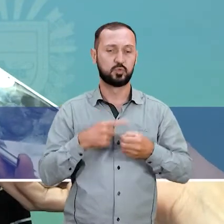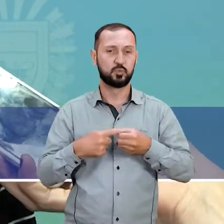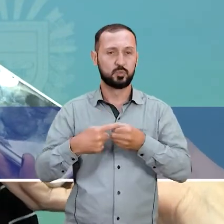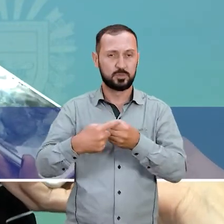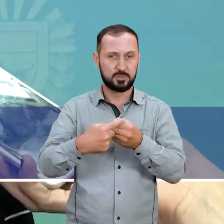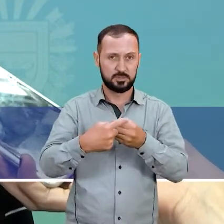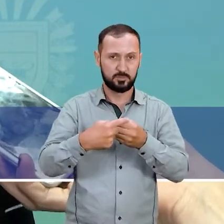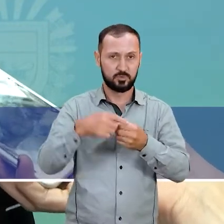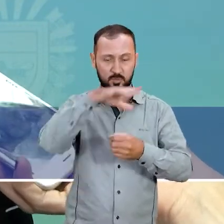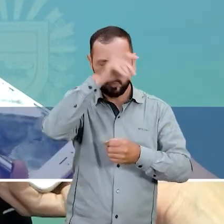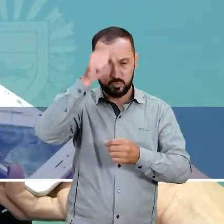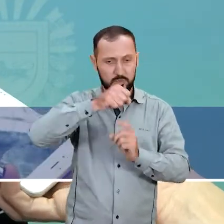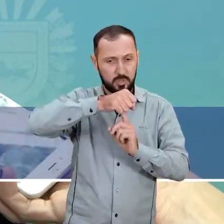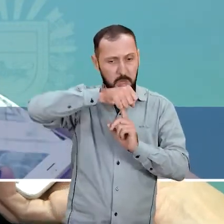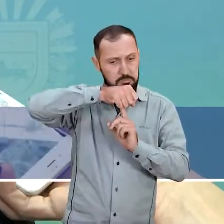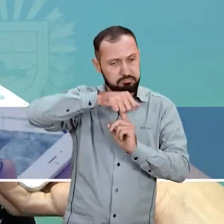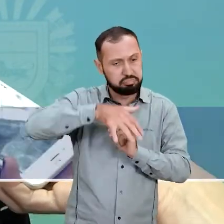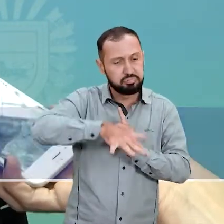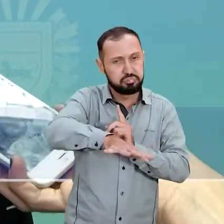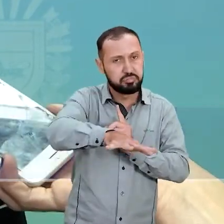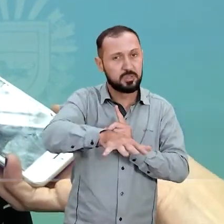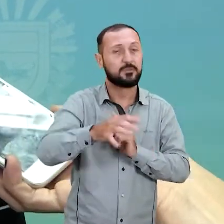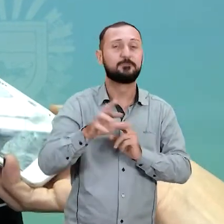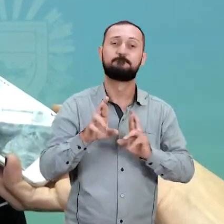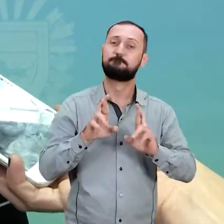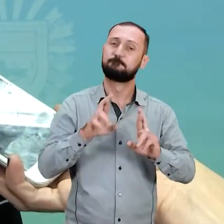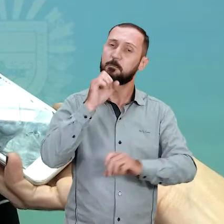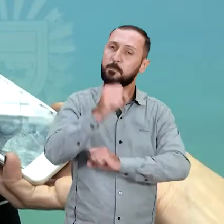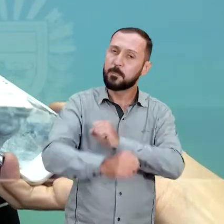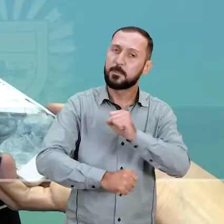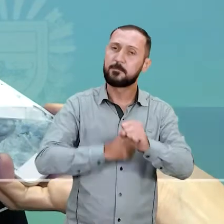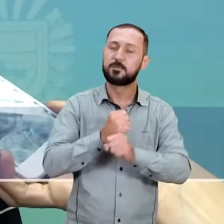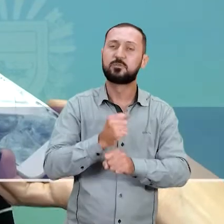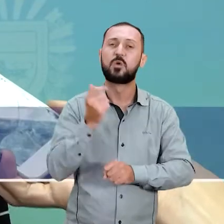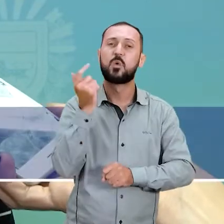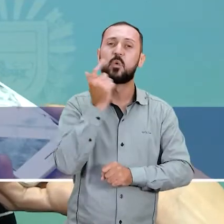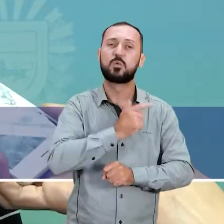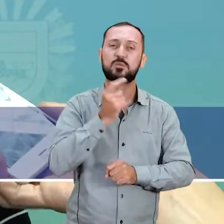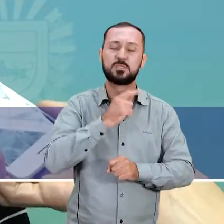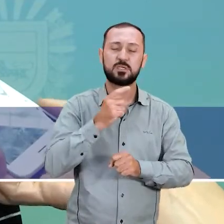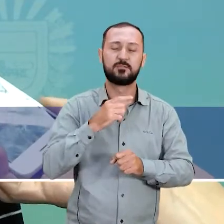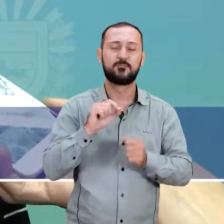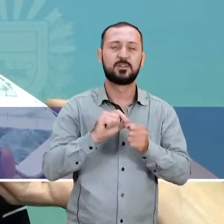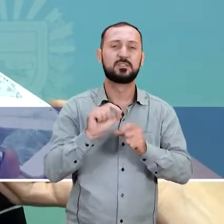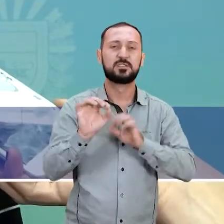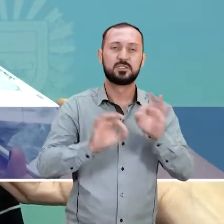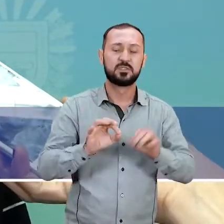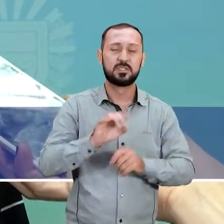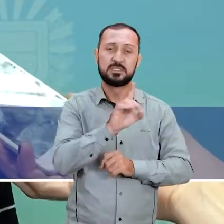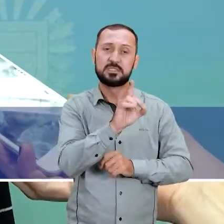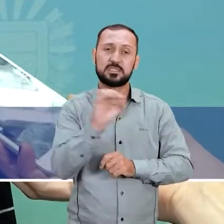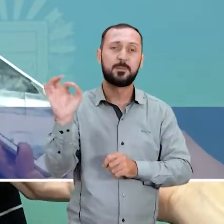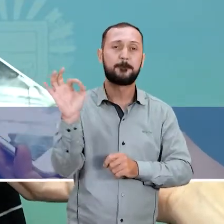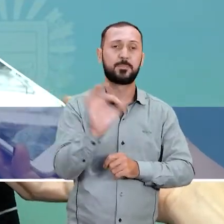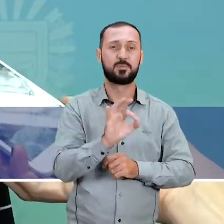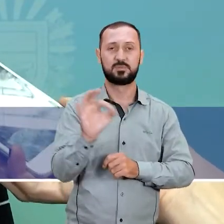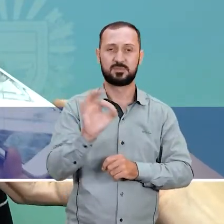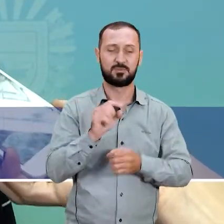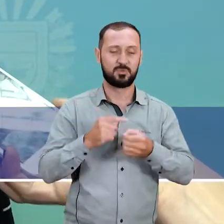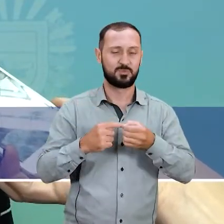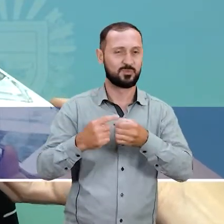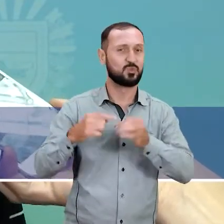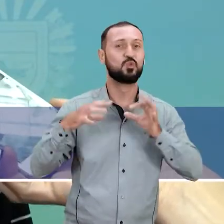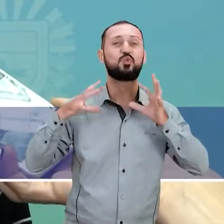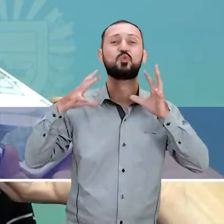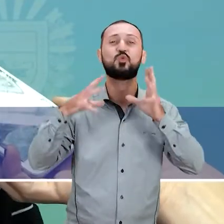os municípios de Mato Grosso do Sul e ano que vem, com certeza, fecharemos aí esse leque e estaremos em todos